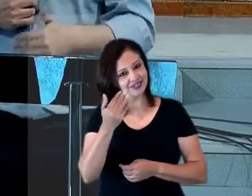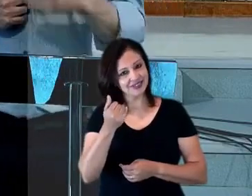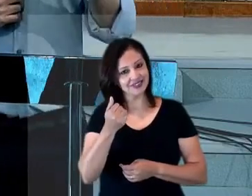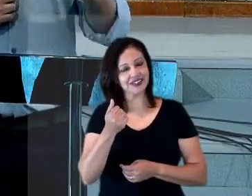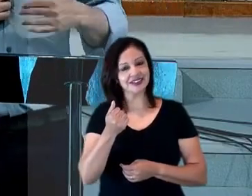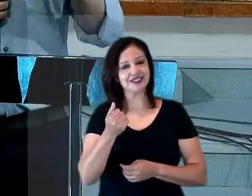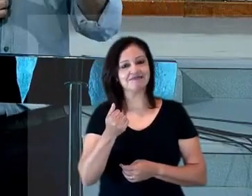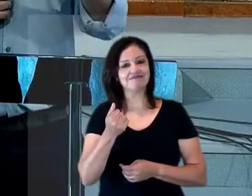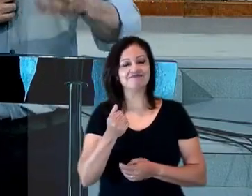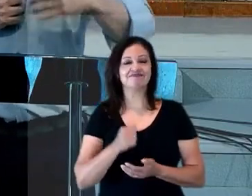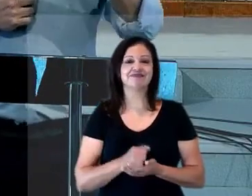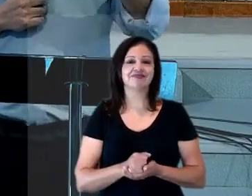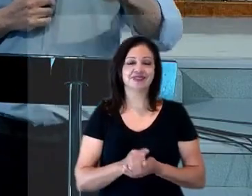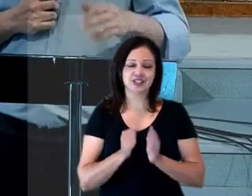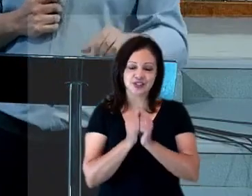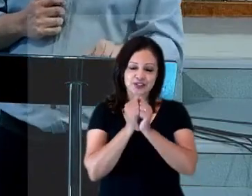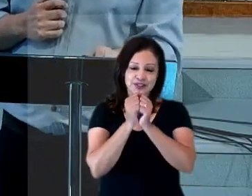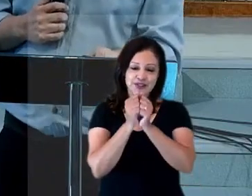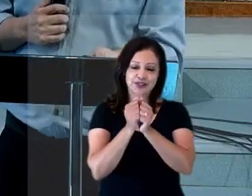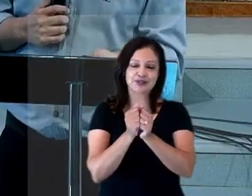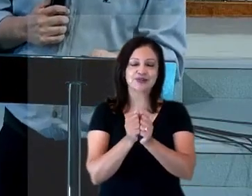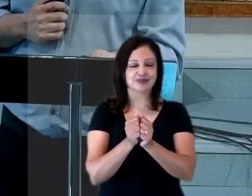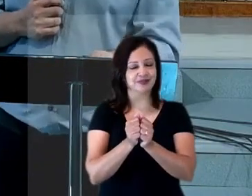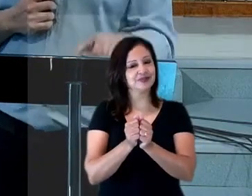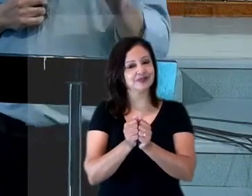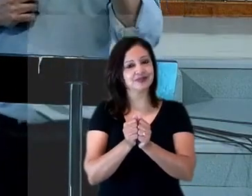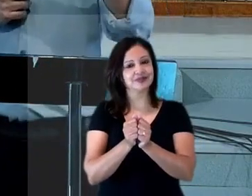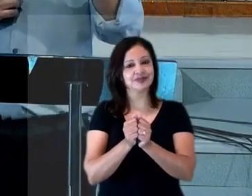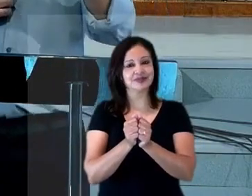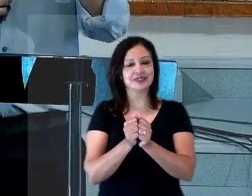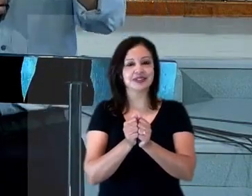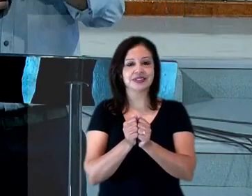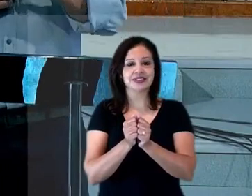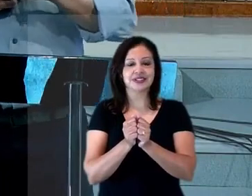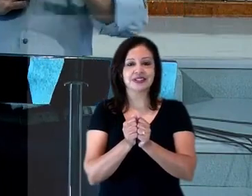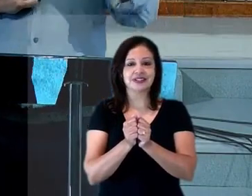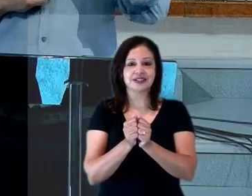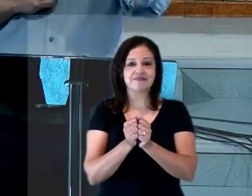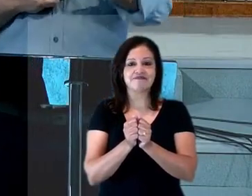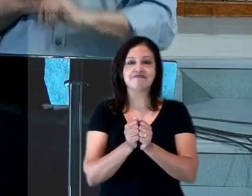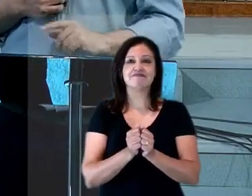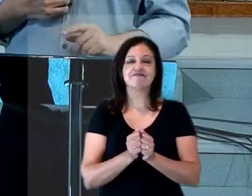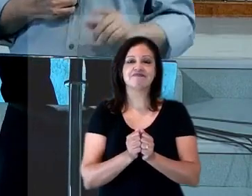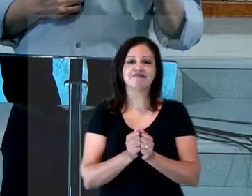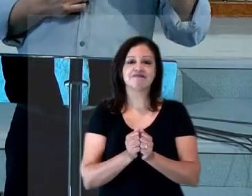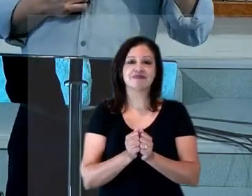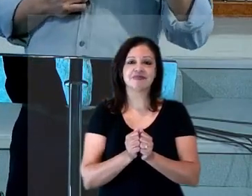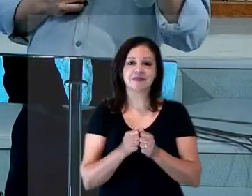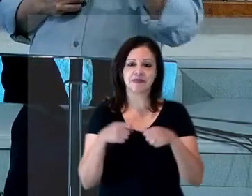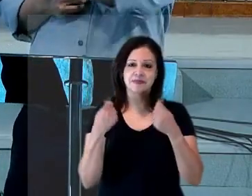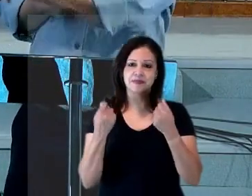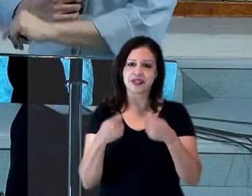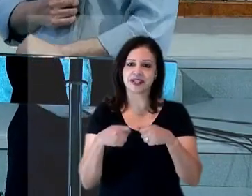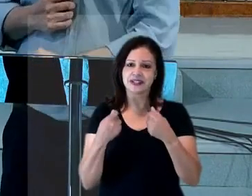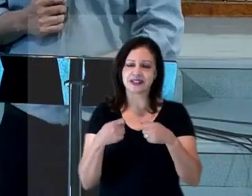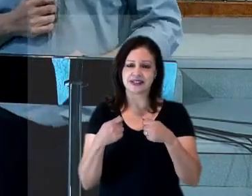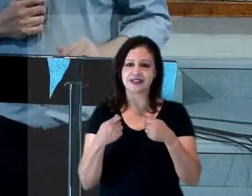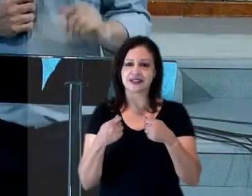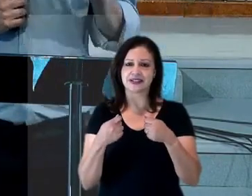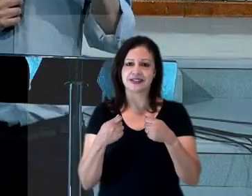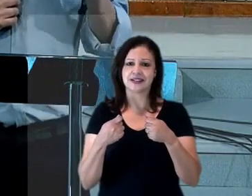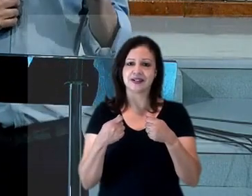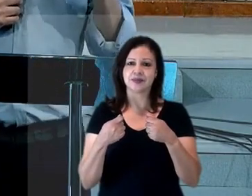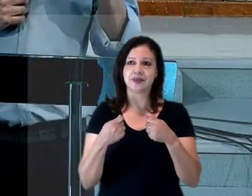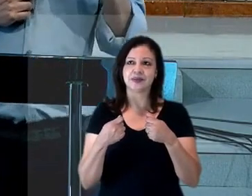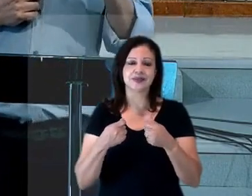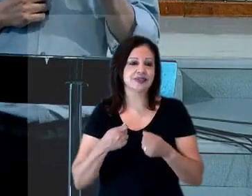Juntos vamos ouvir mais a respeito deste tema e, principalmente, pôr em prática, porque ninguém quer ouvir falar de dança.